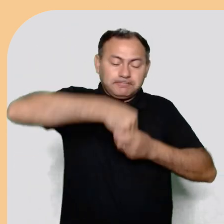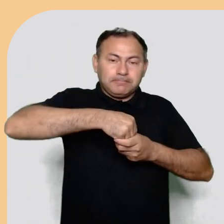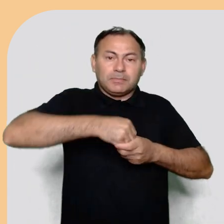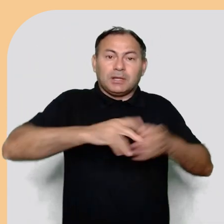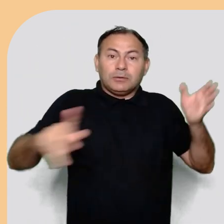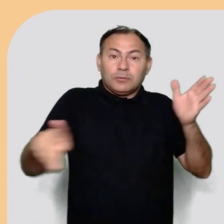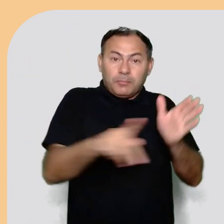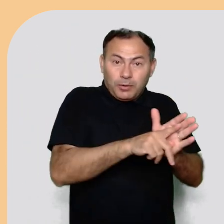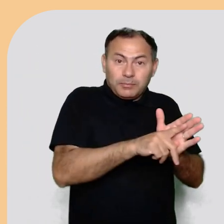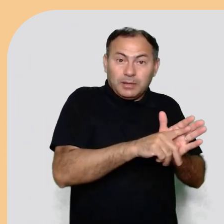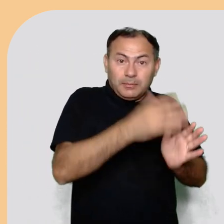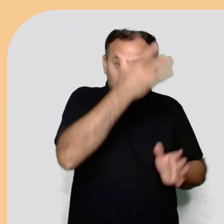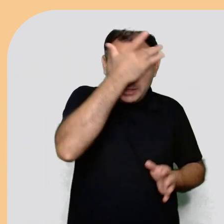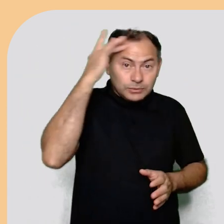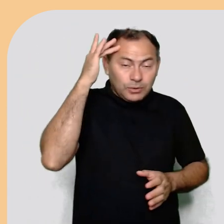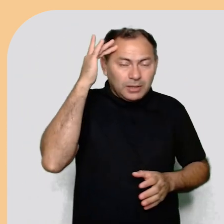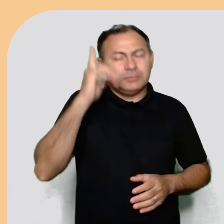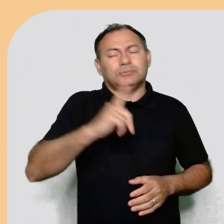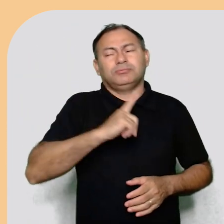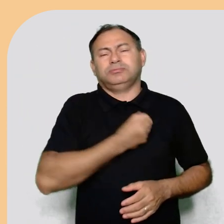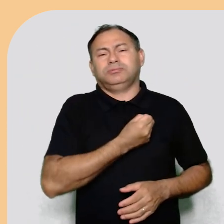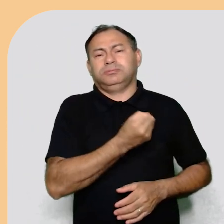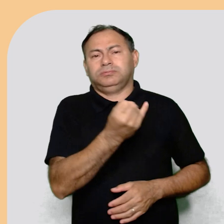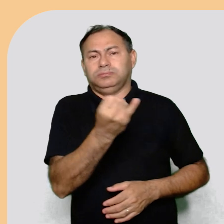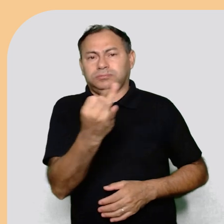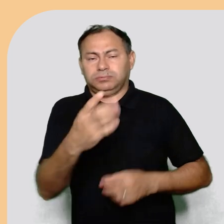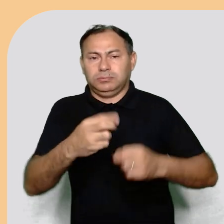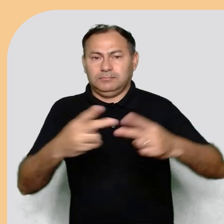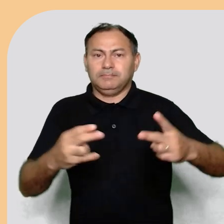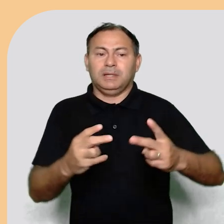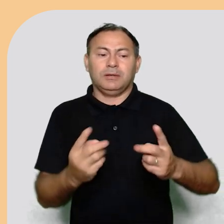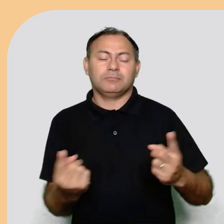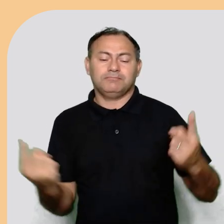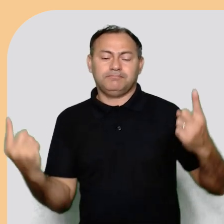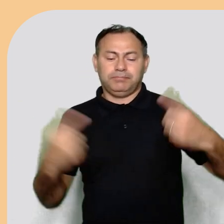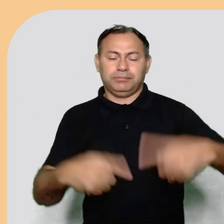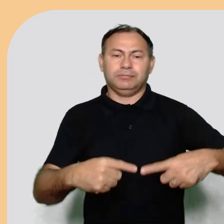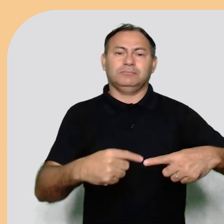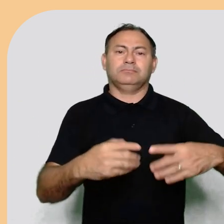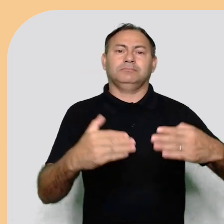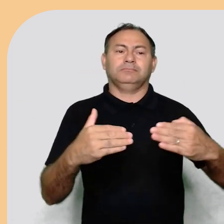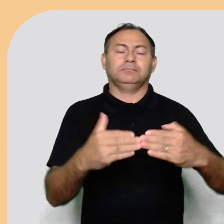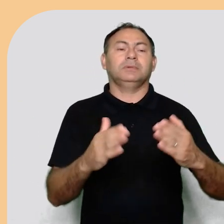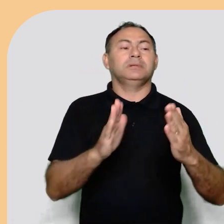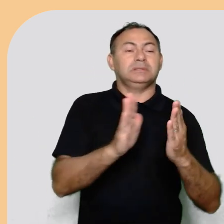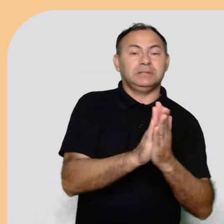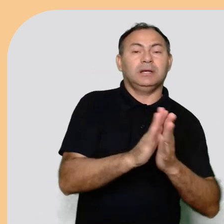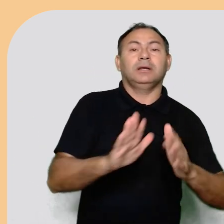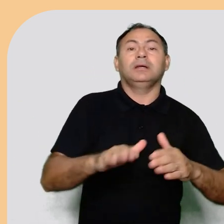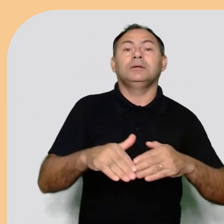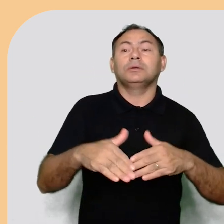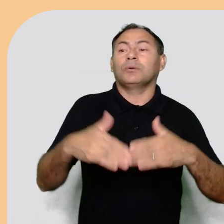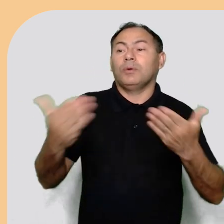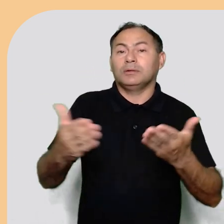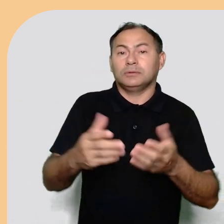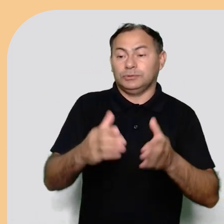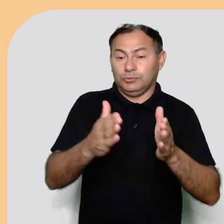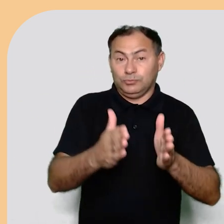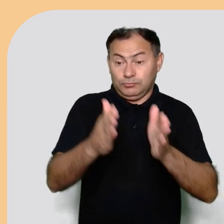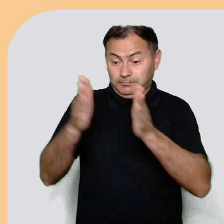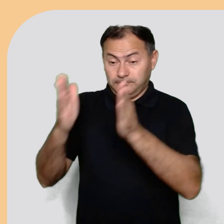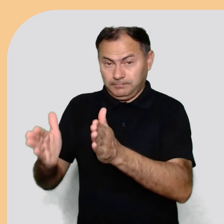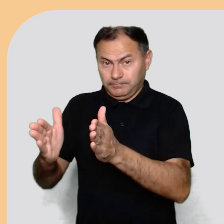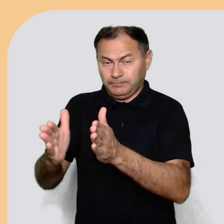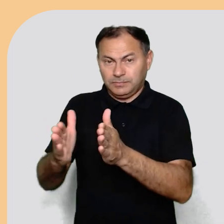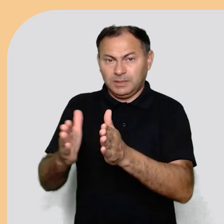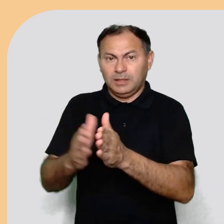do próprio homem, muitos elementos se combatem, enquanto, de uma